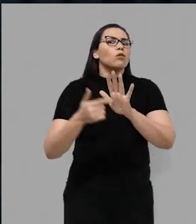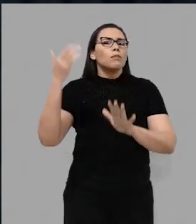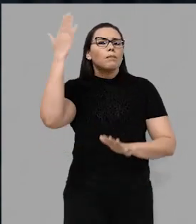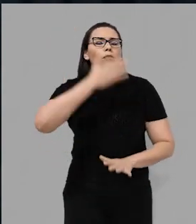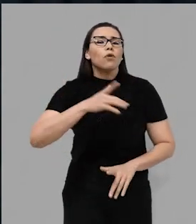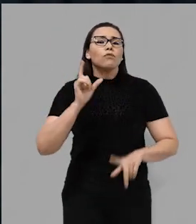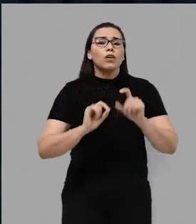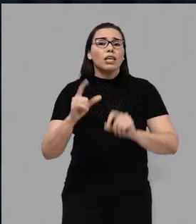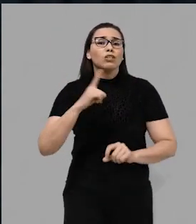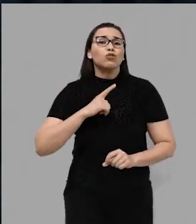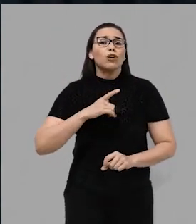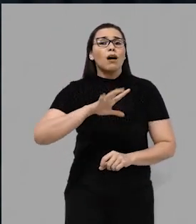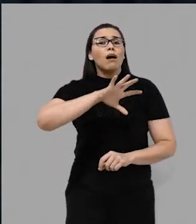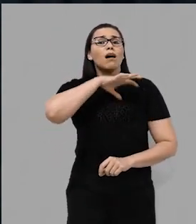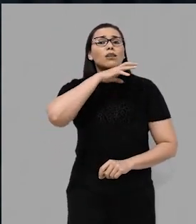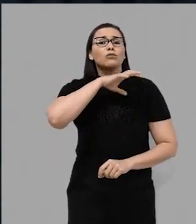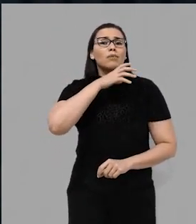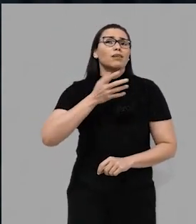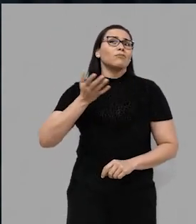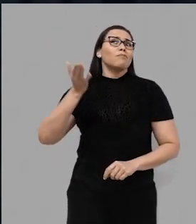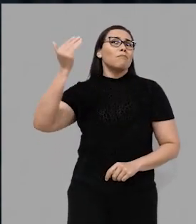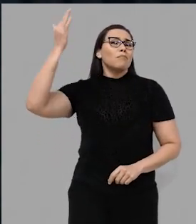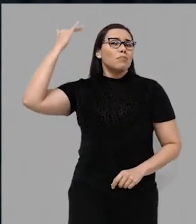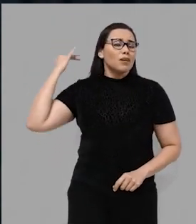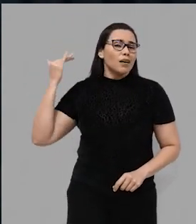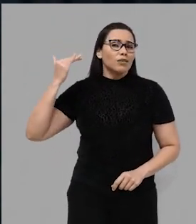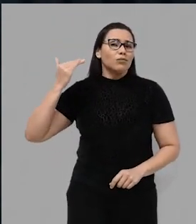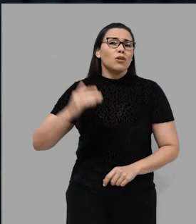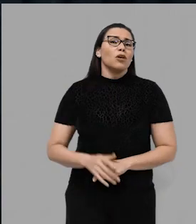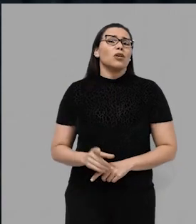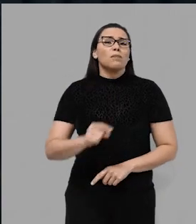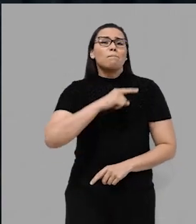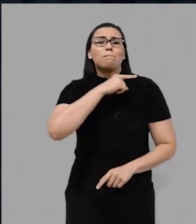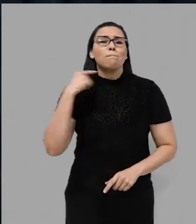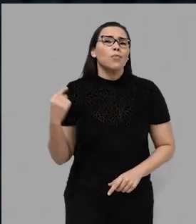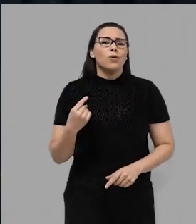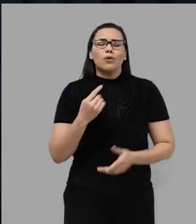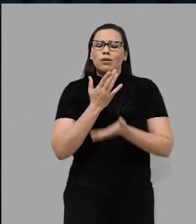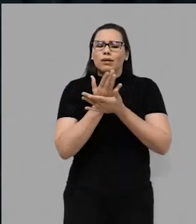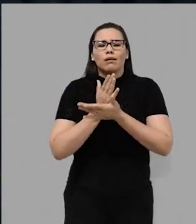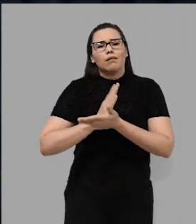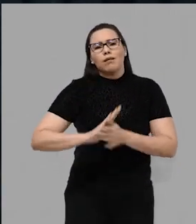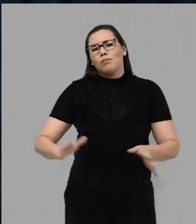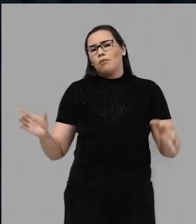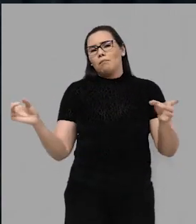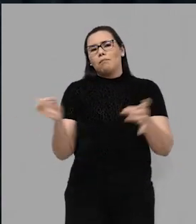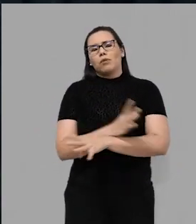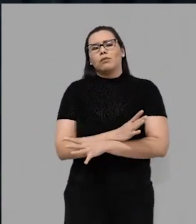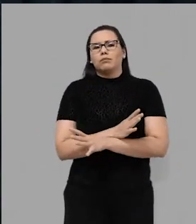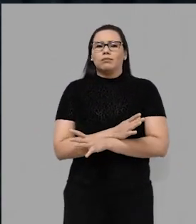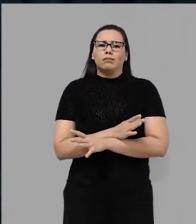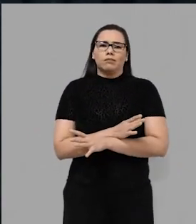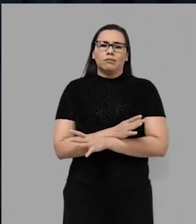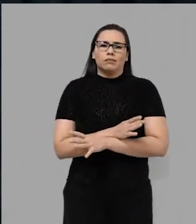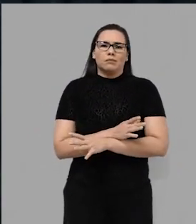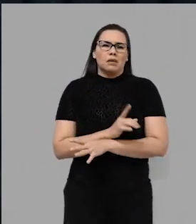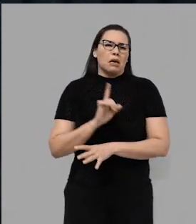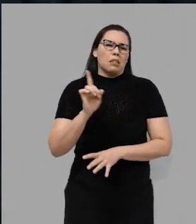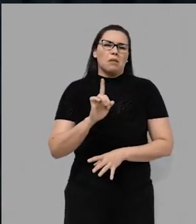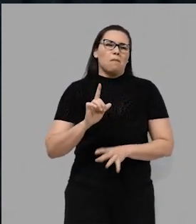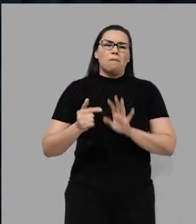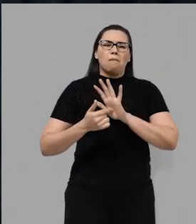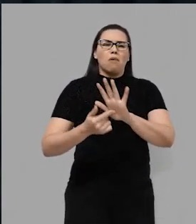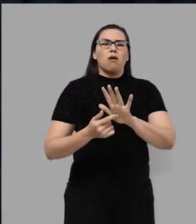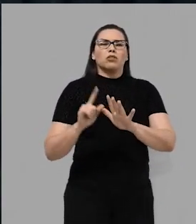prova de que muitos seres vivos sofreram extinção, ou seja, deixaram de existir,